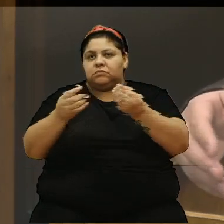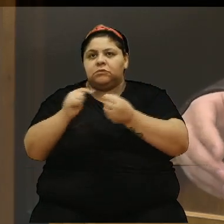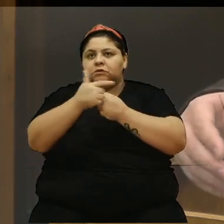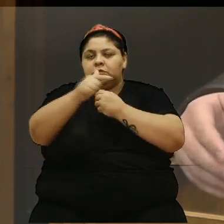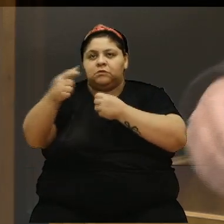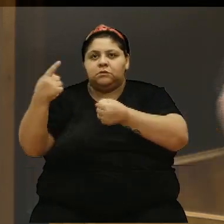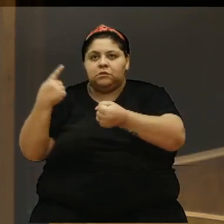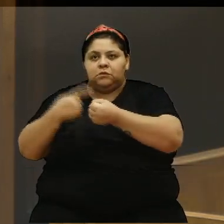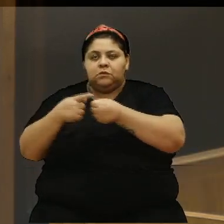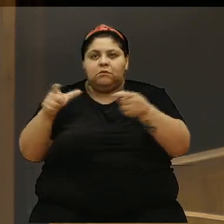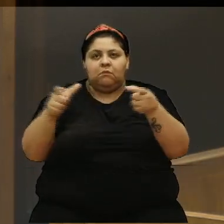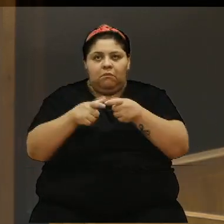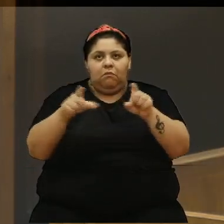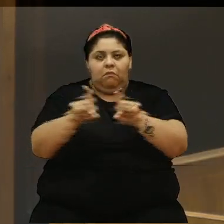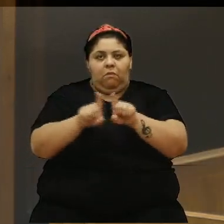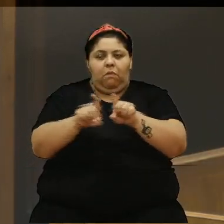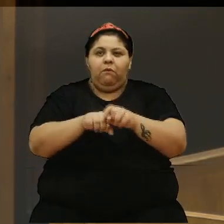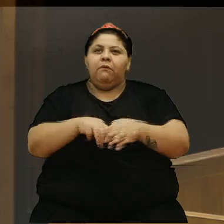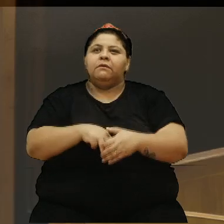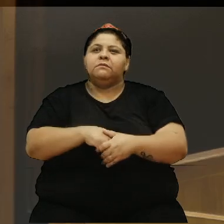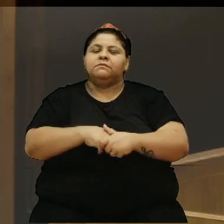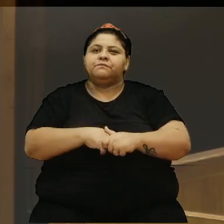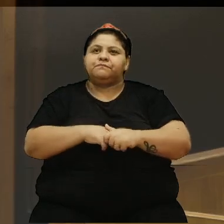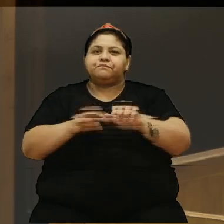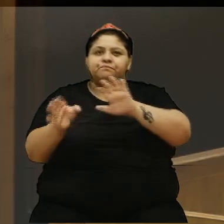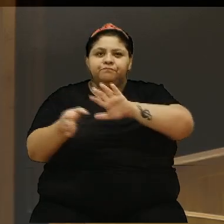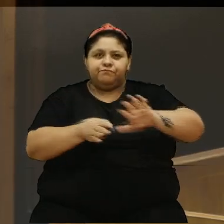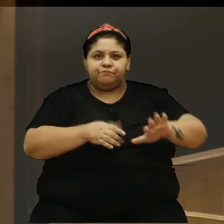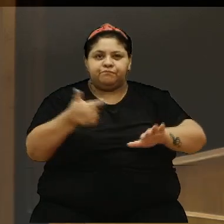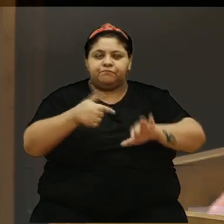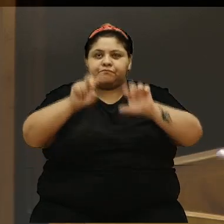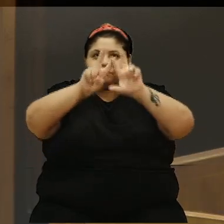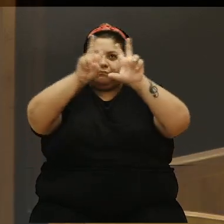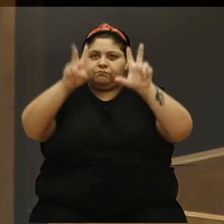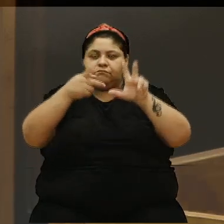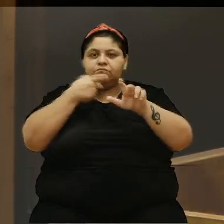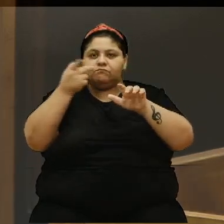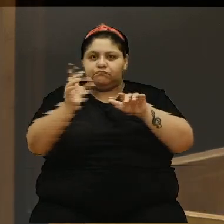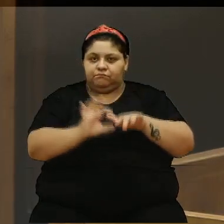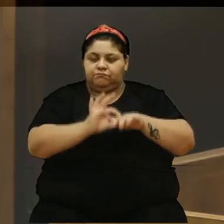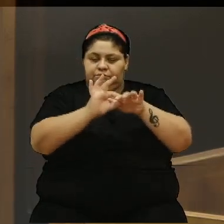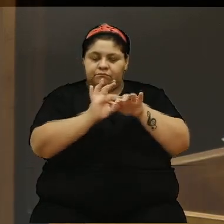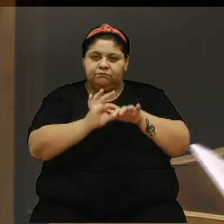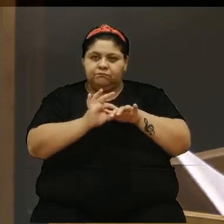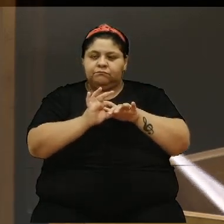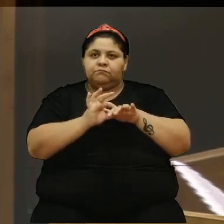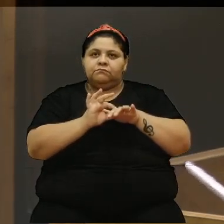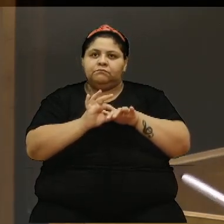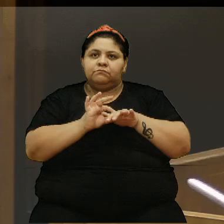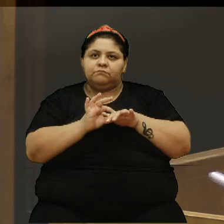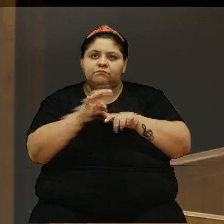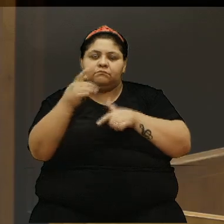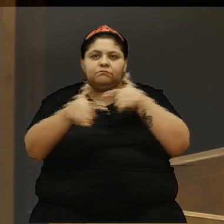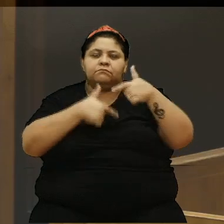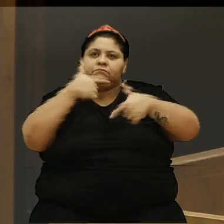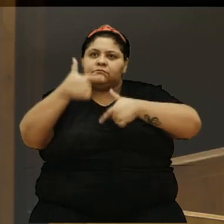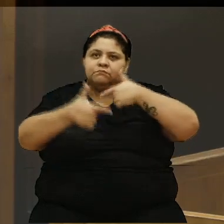cidades menores que já o fazem também. Um segundo assunto que eu tenho aqui na minha declaração de líder diz respeito ao